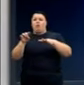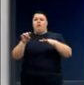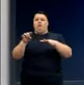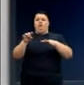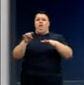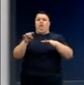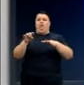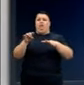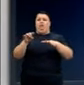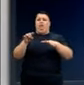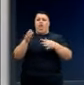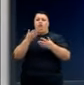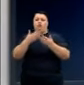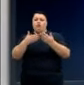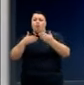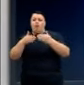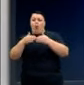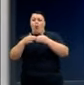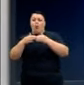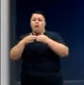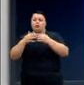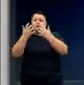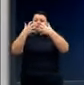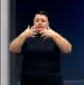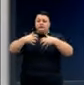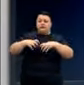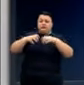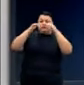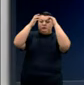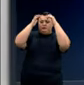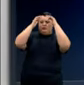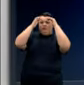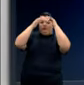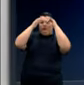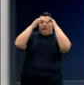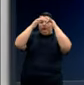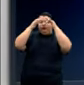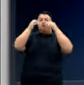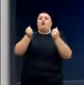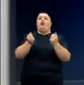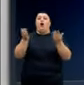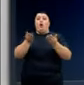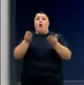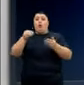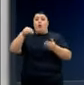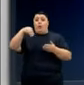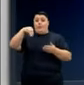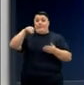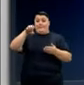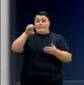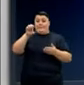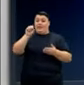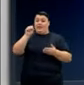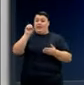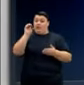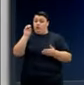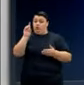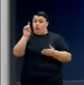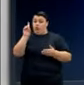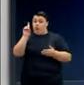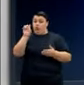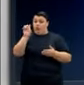Vai originar sistema nervoso e cavidades do corpo. O mesoderma, que é a parte do meio,